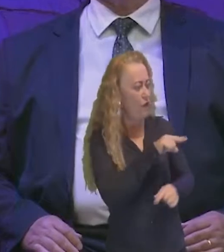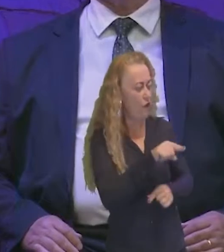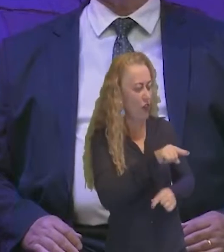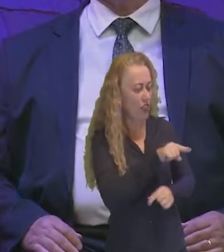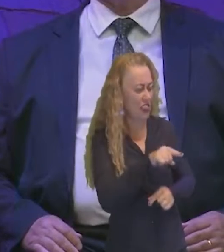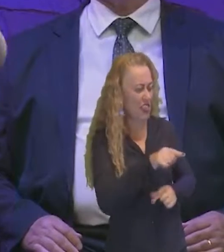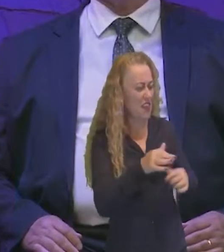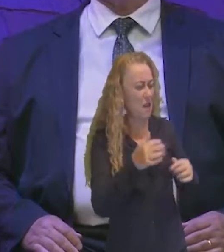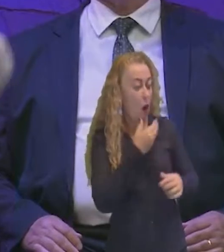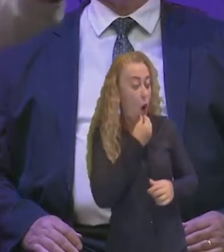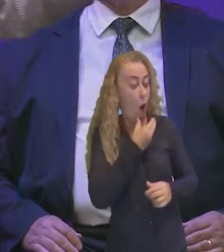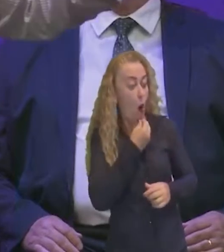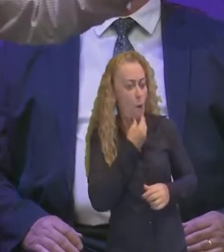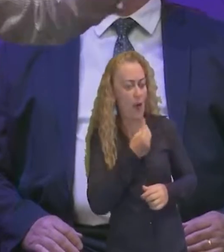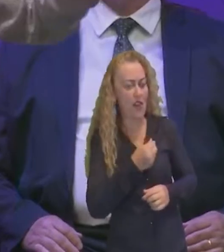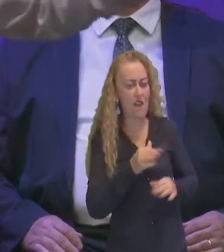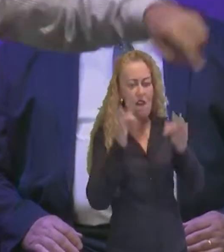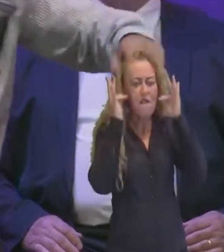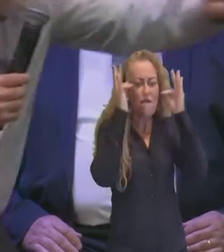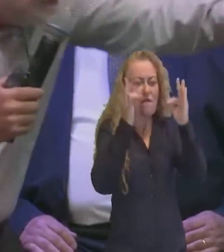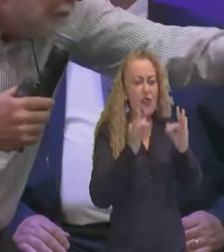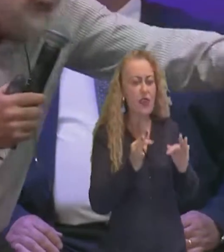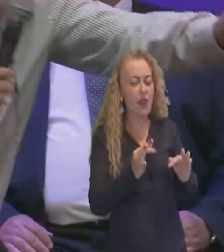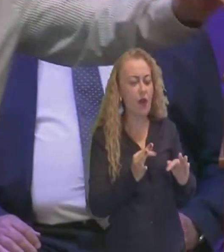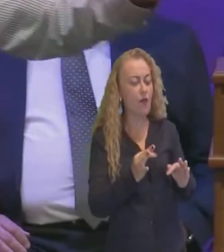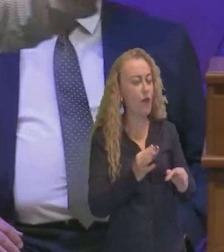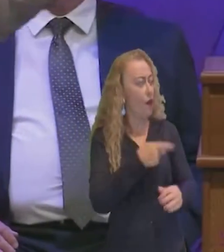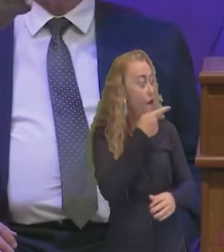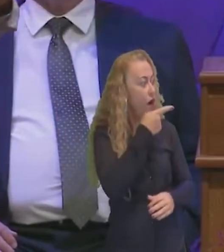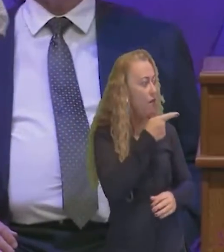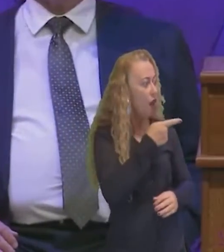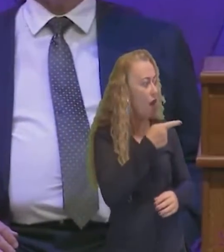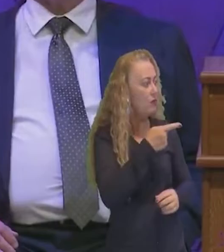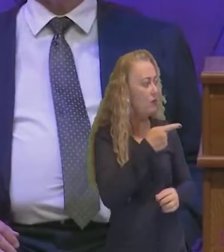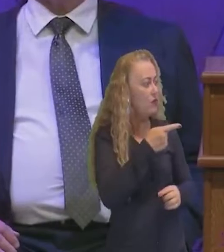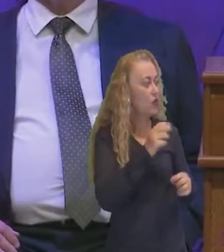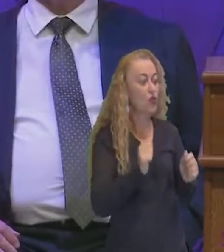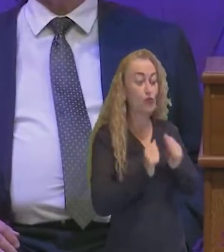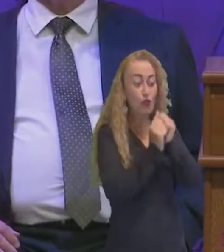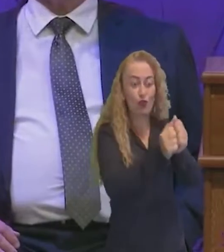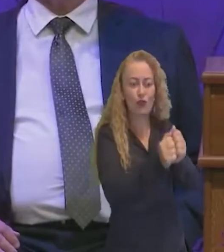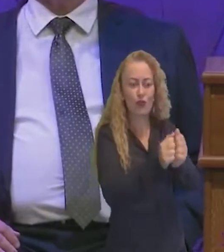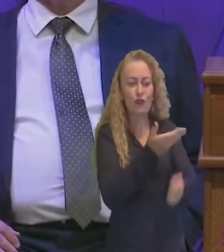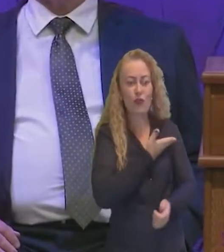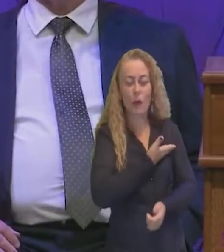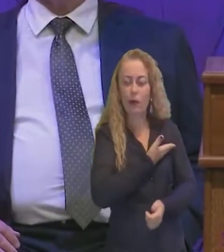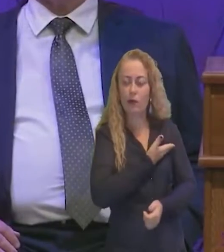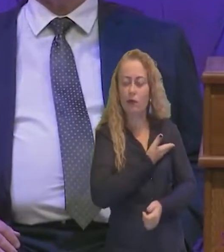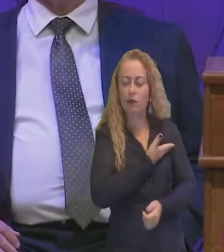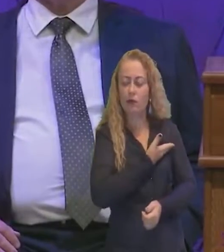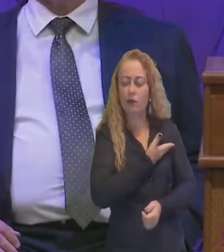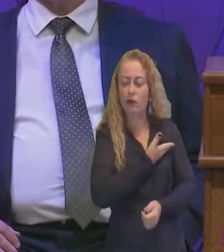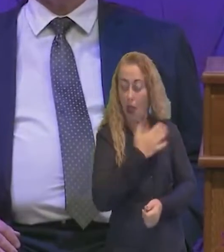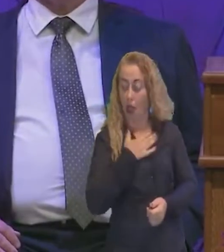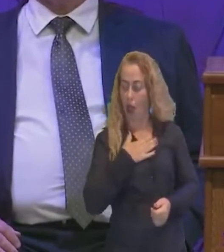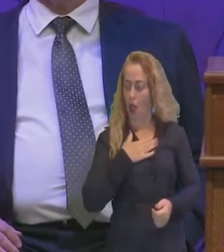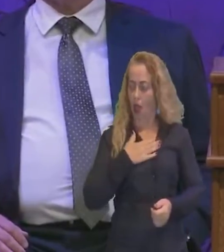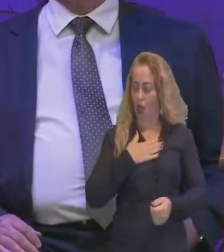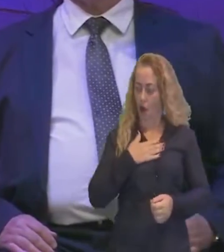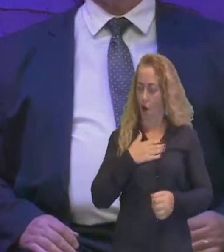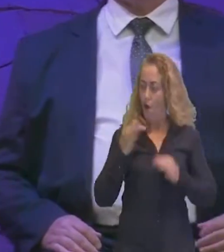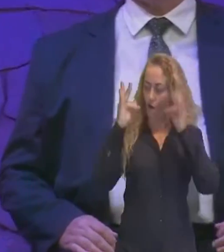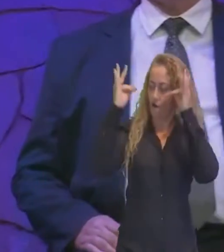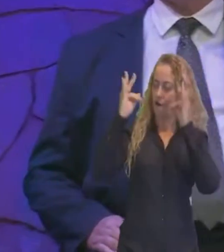você é homem, você não tem coragem de falar no meio dos outros homens que você é fiel à sua mulher. Porque se